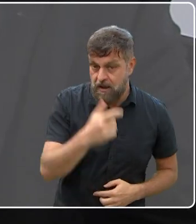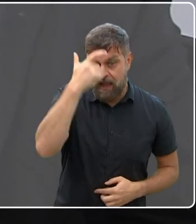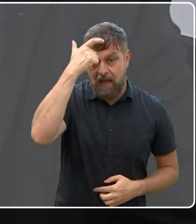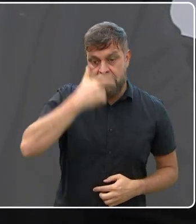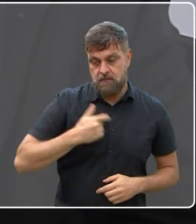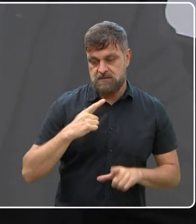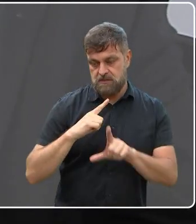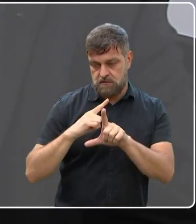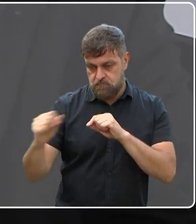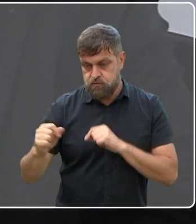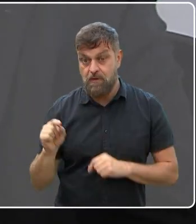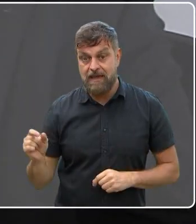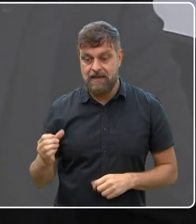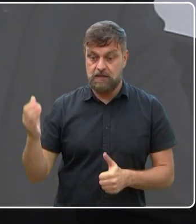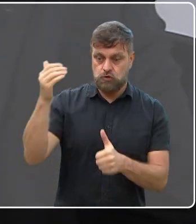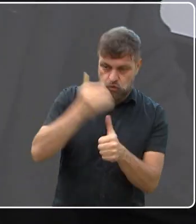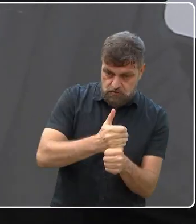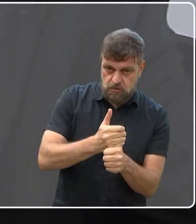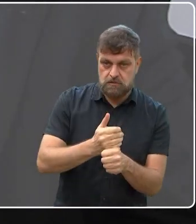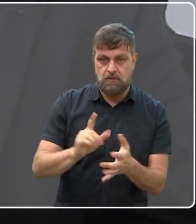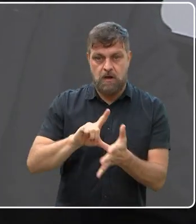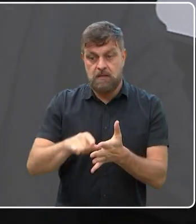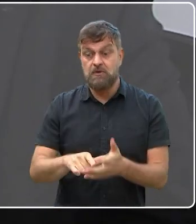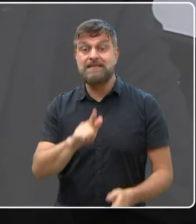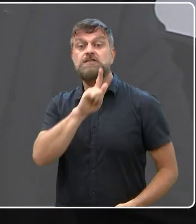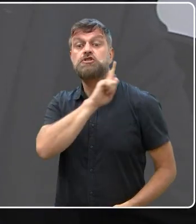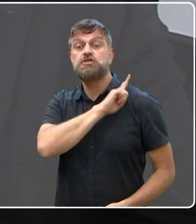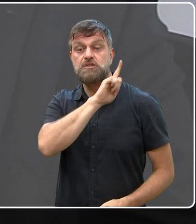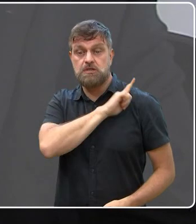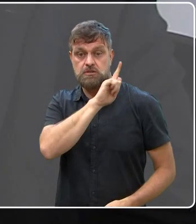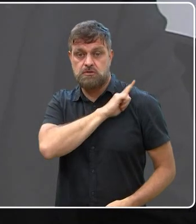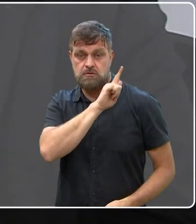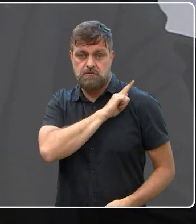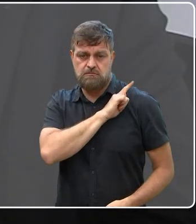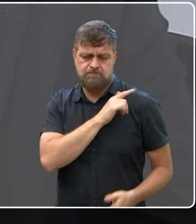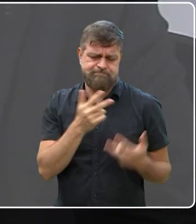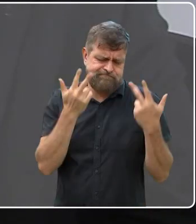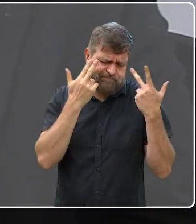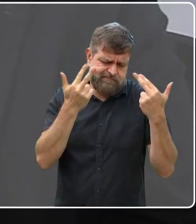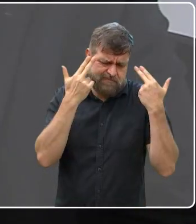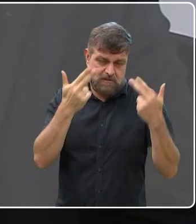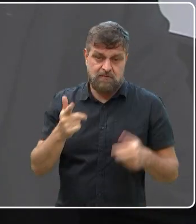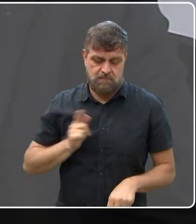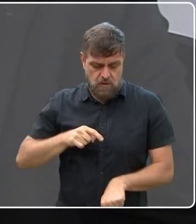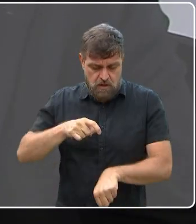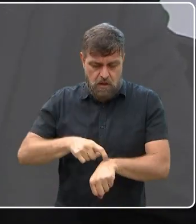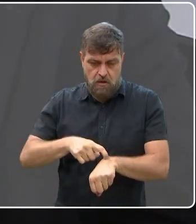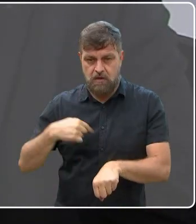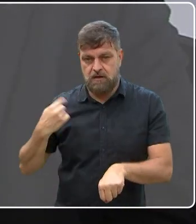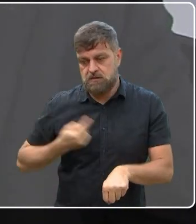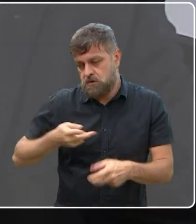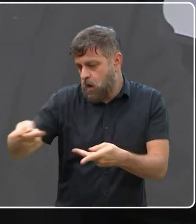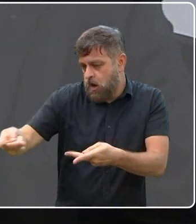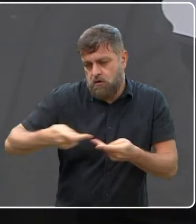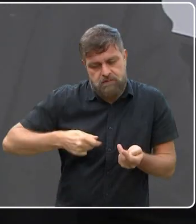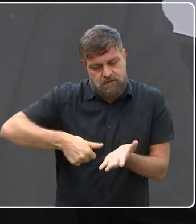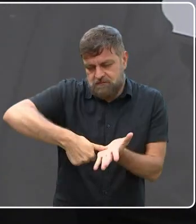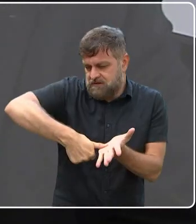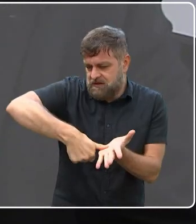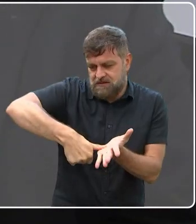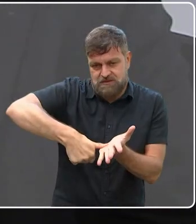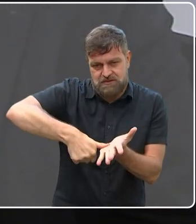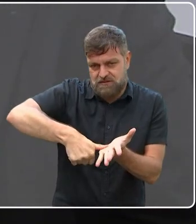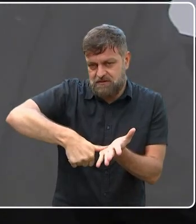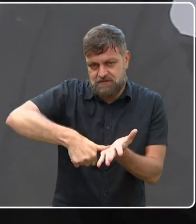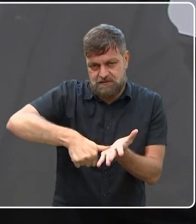tendo que sair dessa unidade, ele assumiu a coordenação, depois ele virou gestor, né, e naturalmente chegou no momento em que nós convidamos ele,